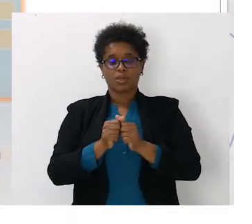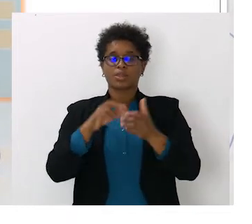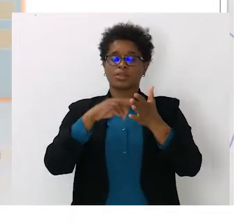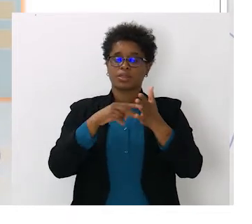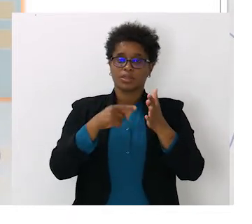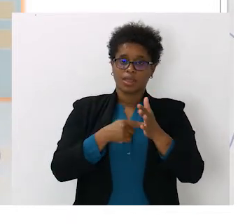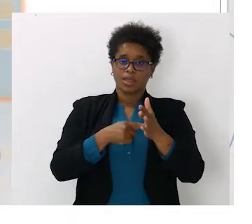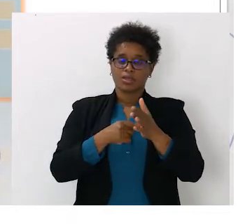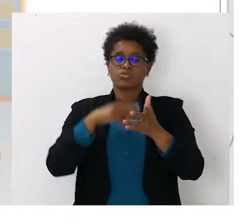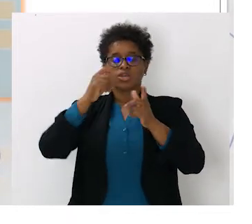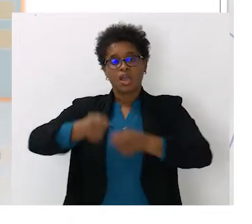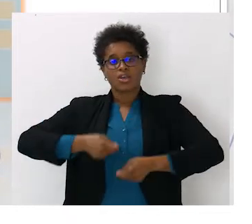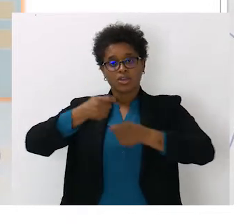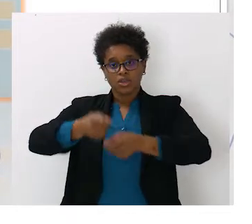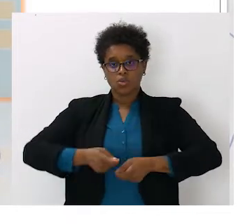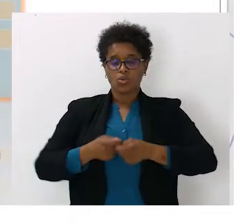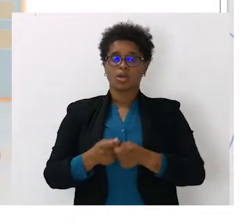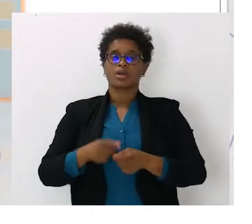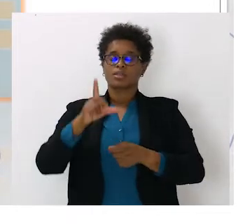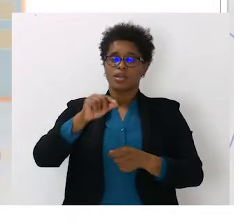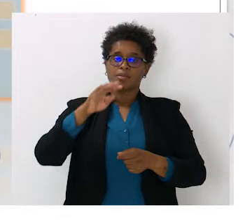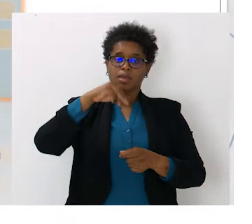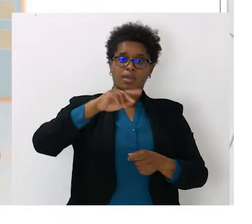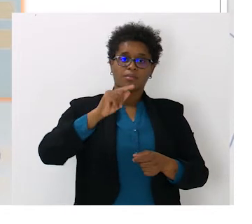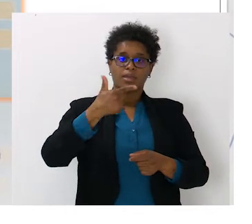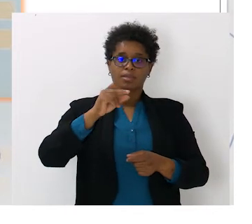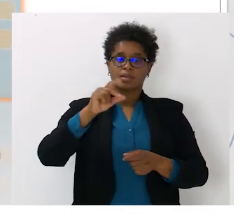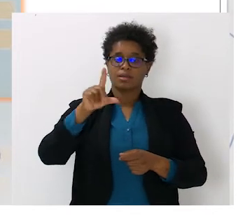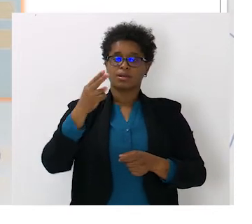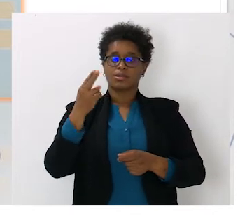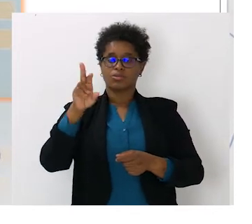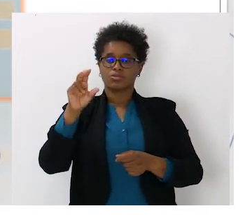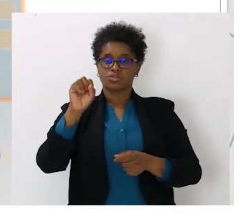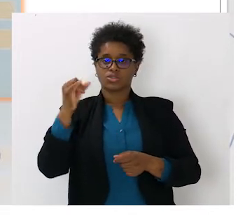desenvolvimento de técnicas agrícolas e da meteorologia,